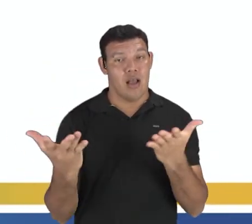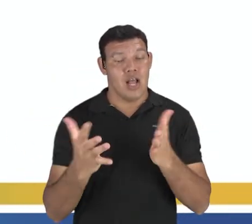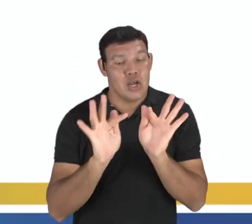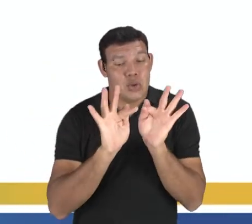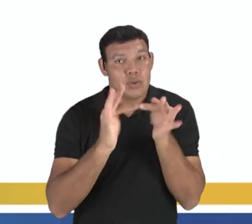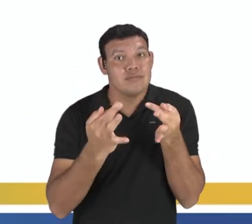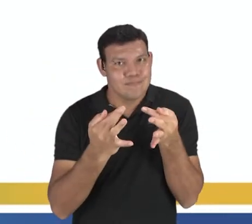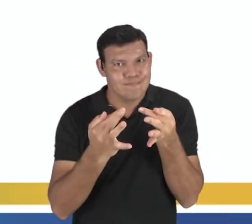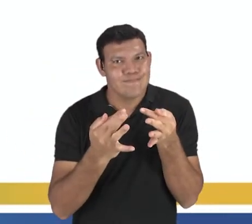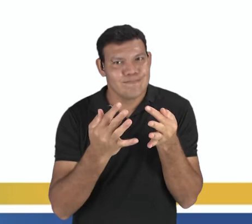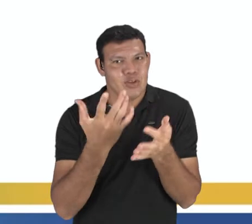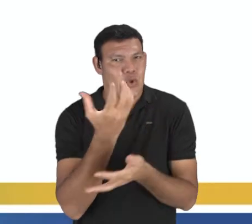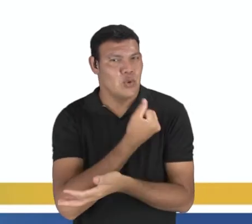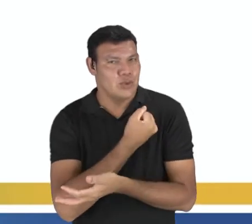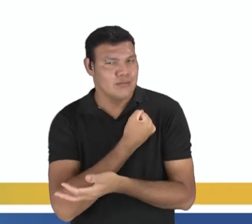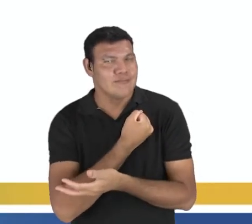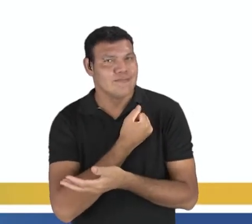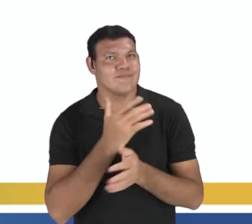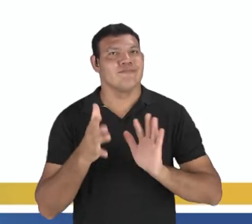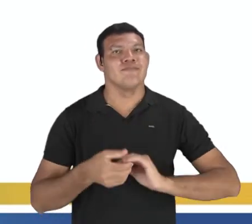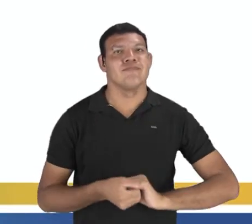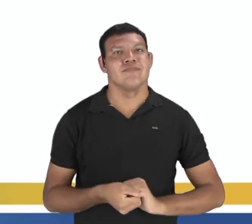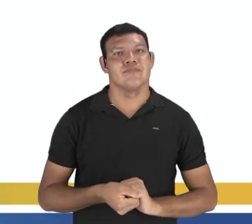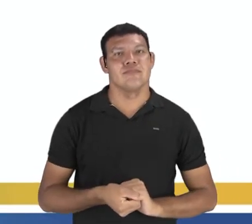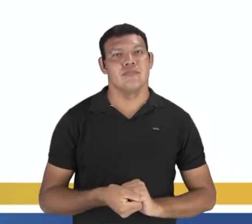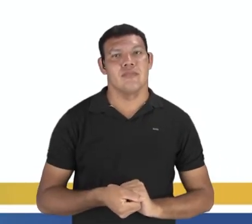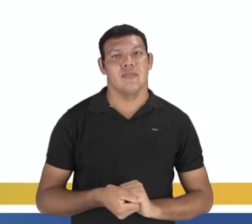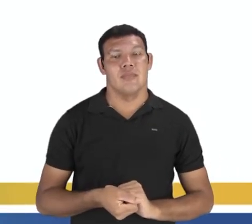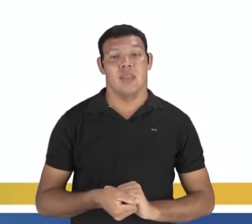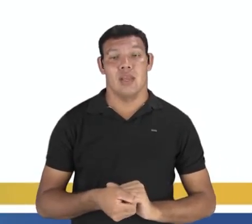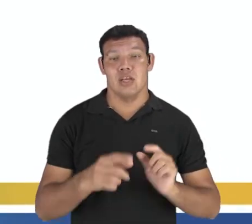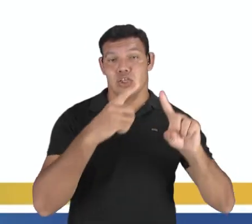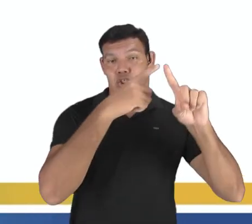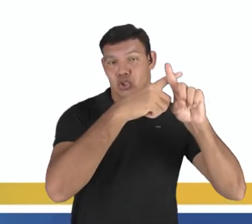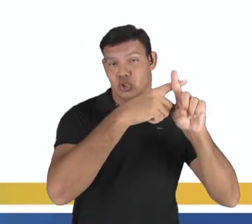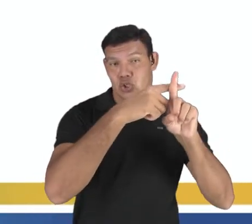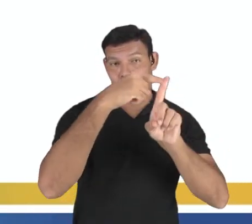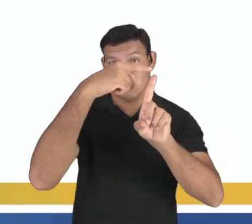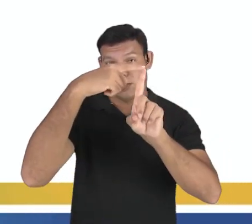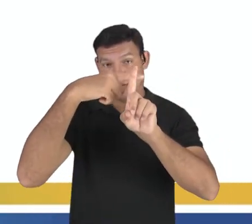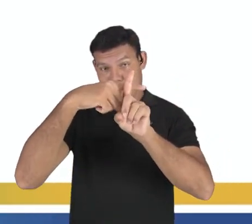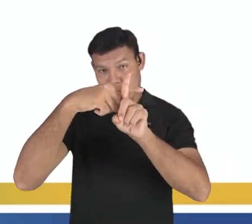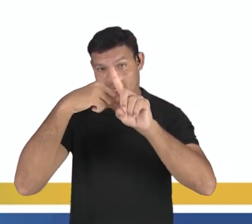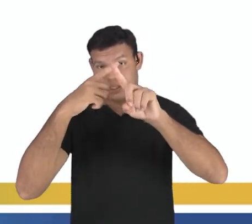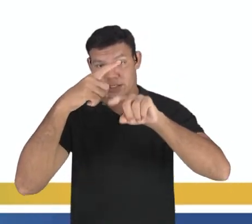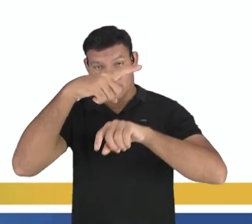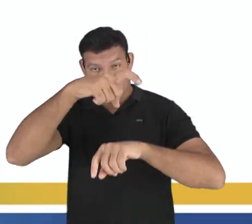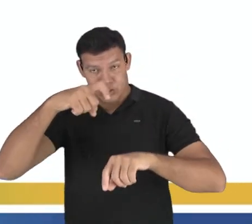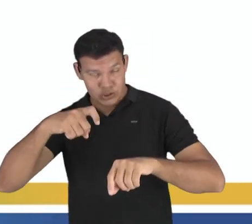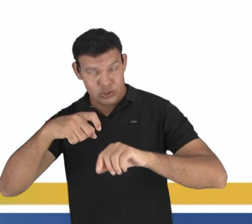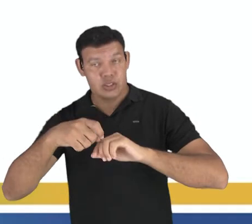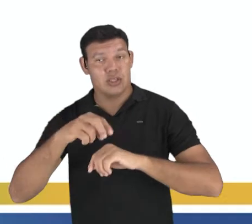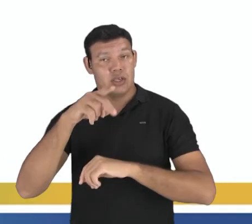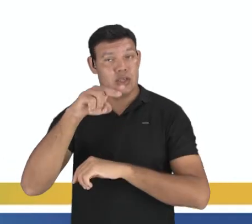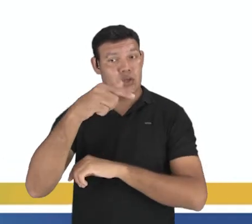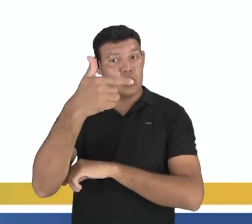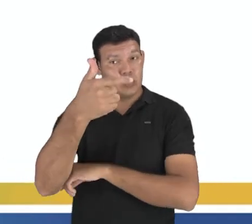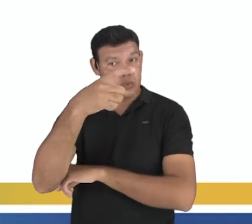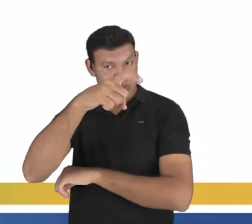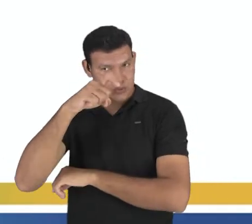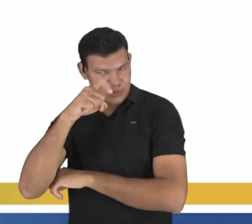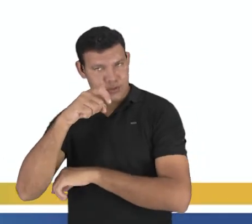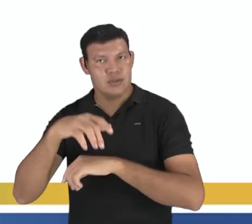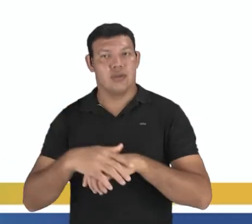esses termos e ela ficará da seguinte maneira: x mais x, nós temos aí valor igual a